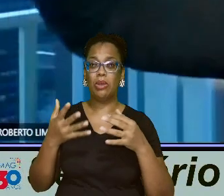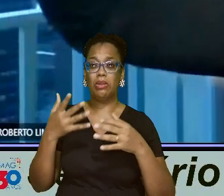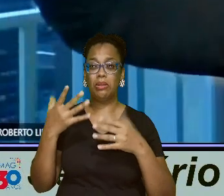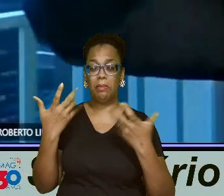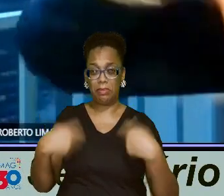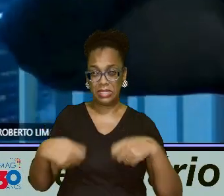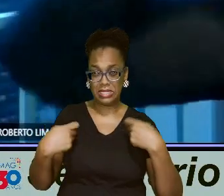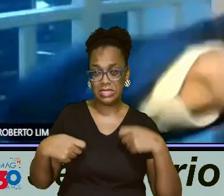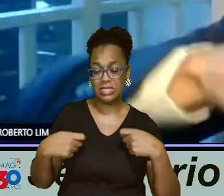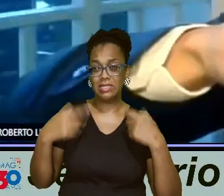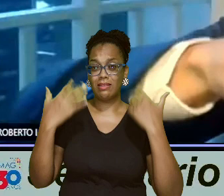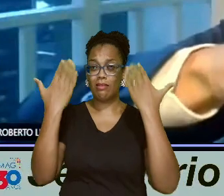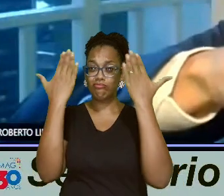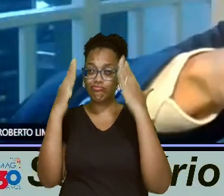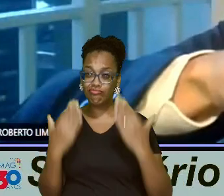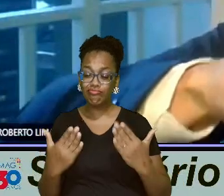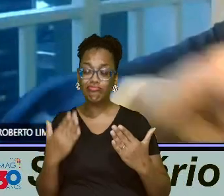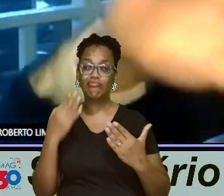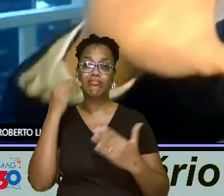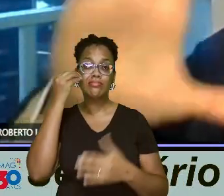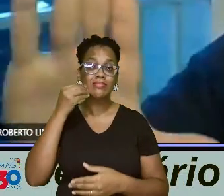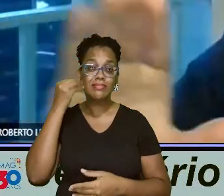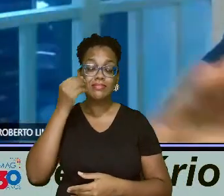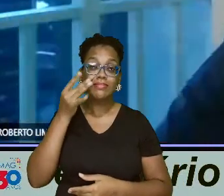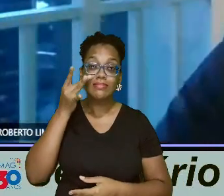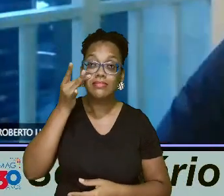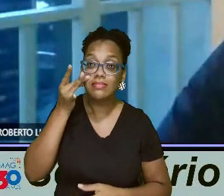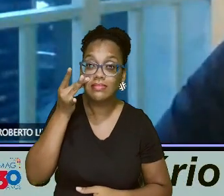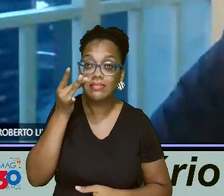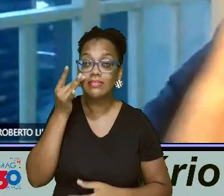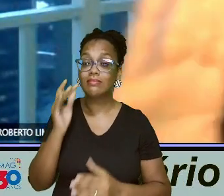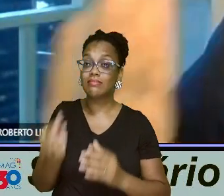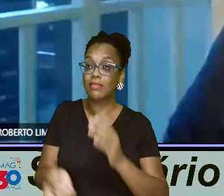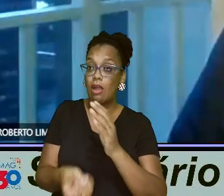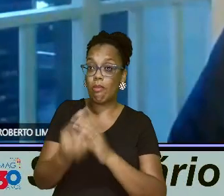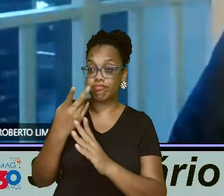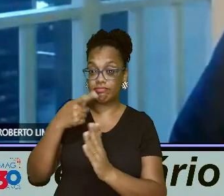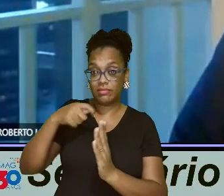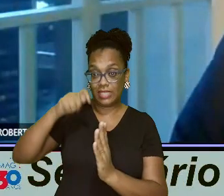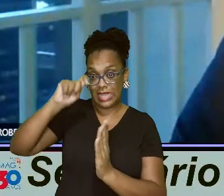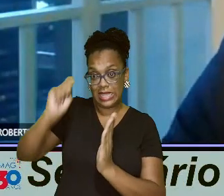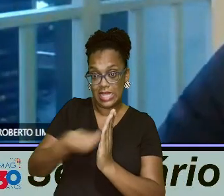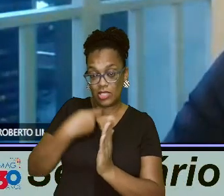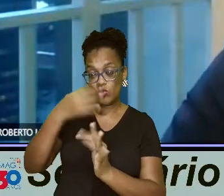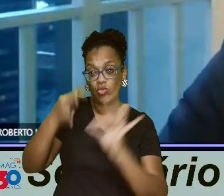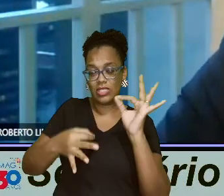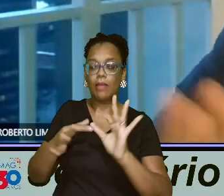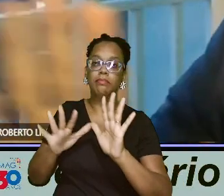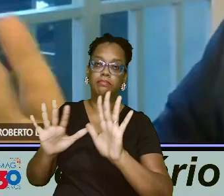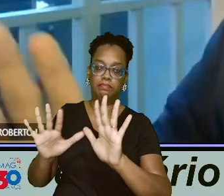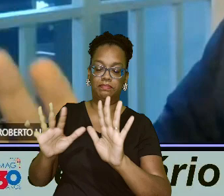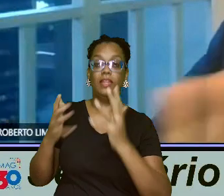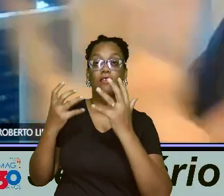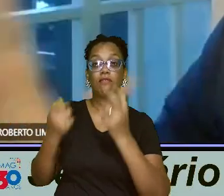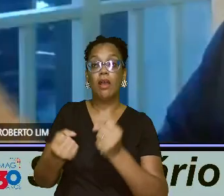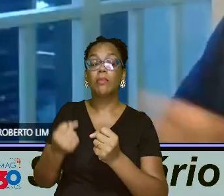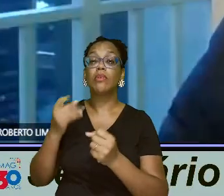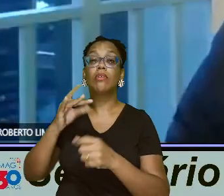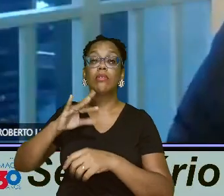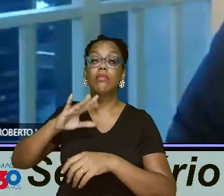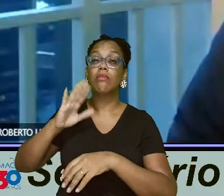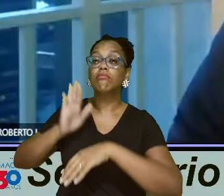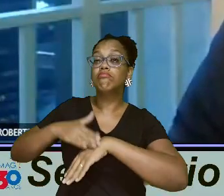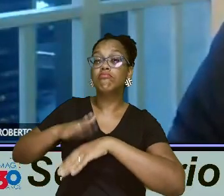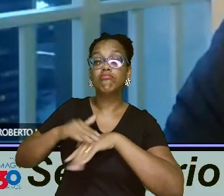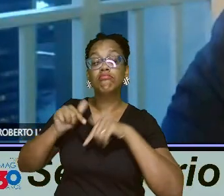dados empíricos na construção da decisão judicial. Ok, vamos ser pragmáticos em relação a isso, vamos ser um pouco mais